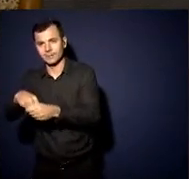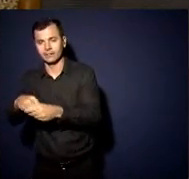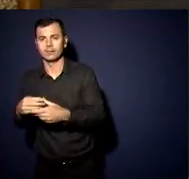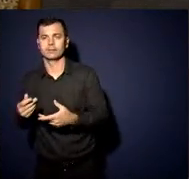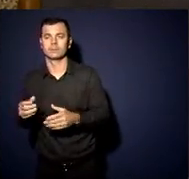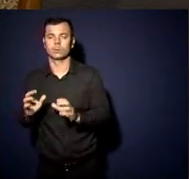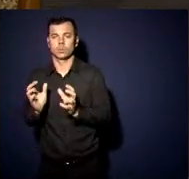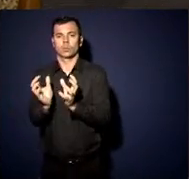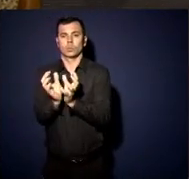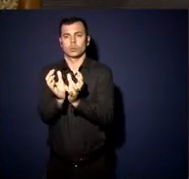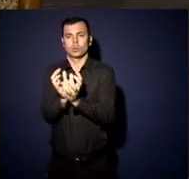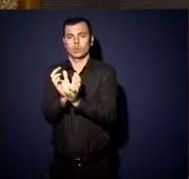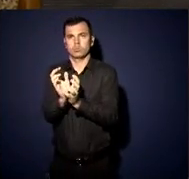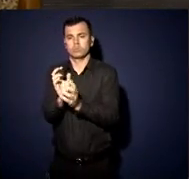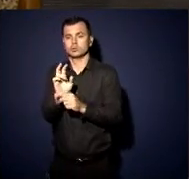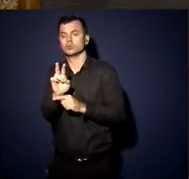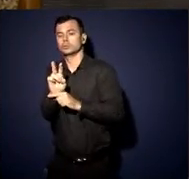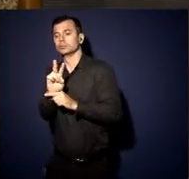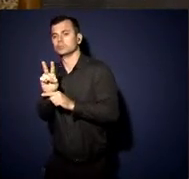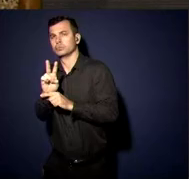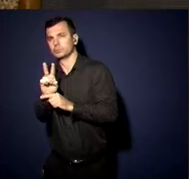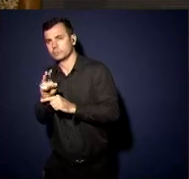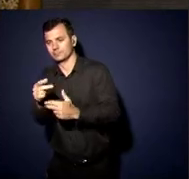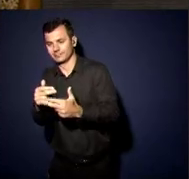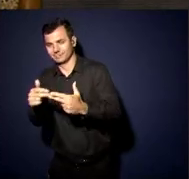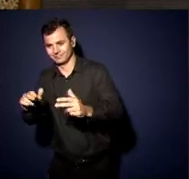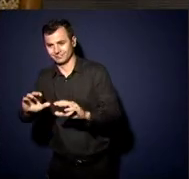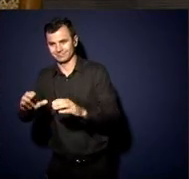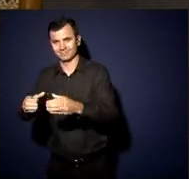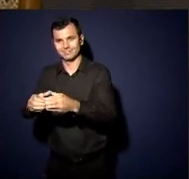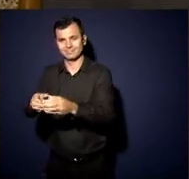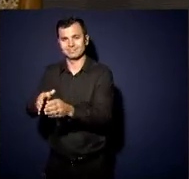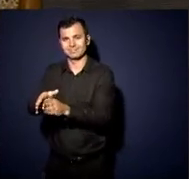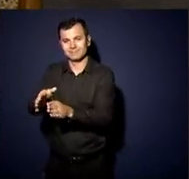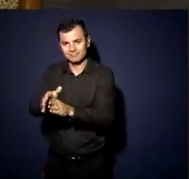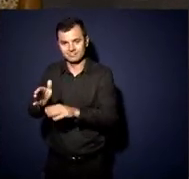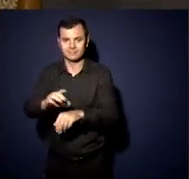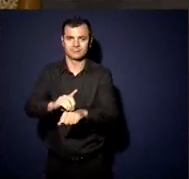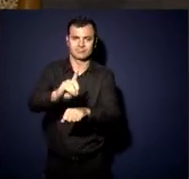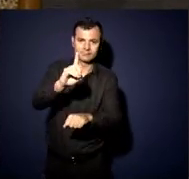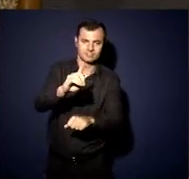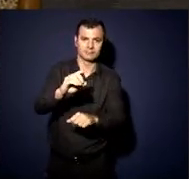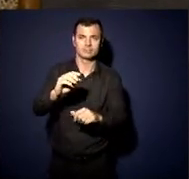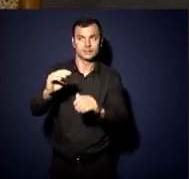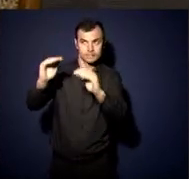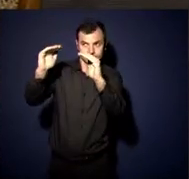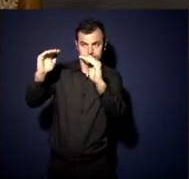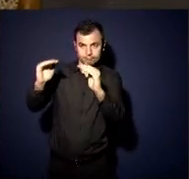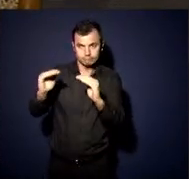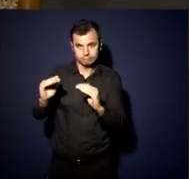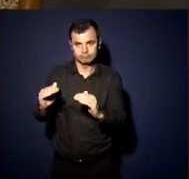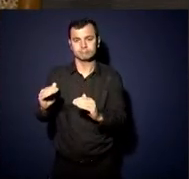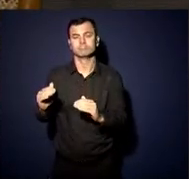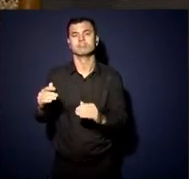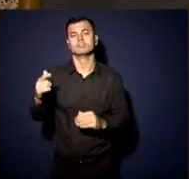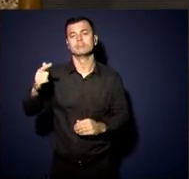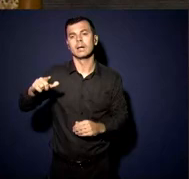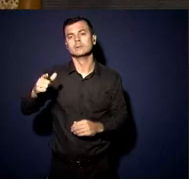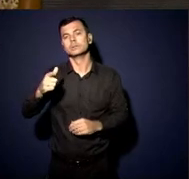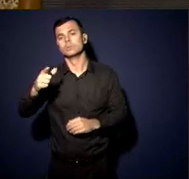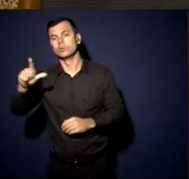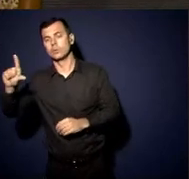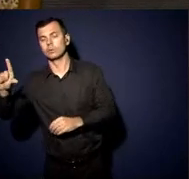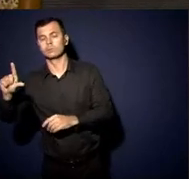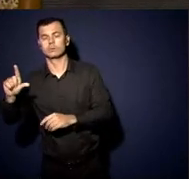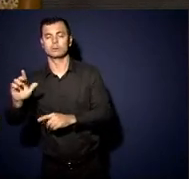supervisiona um segmento específico do próprio conselho e da diretoria assessores intermediários